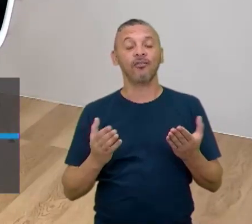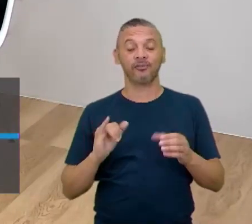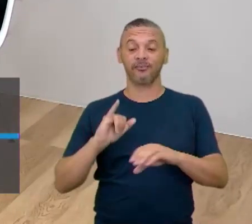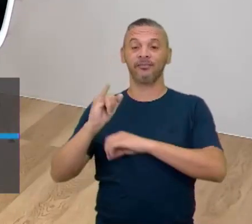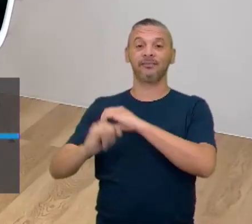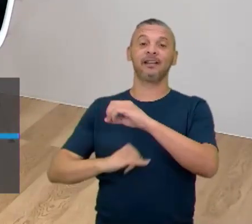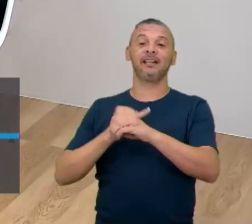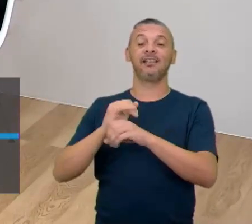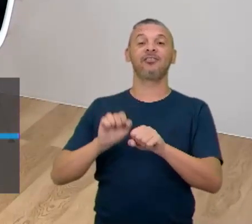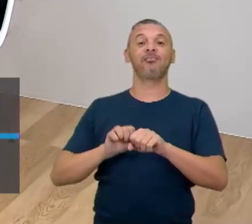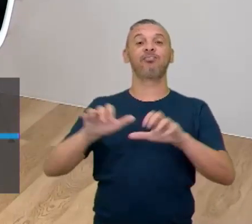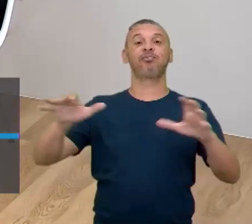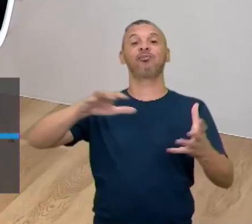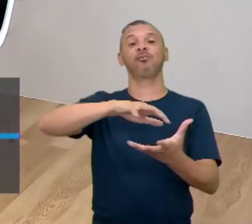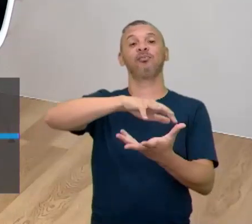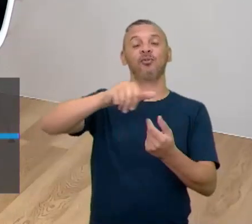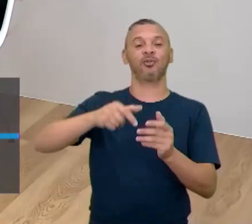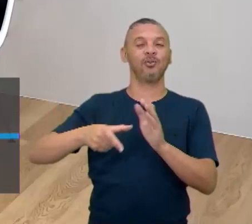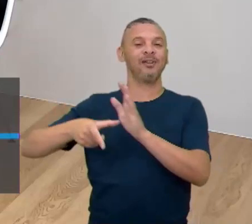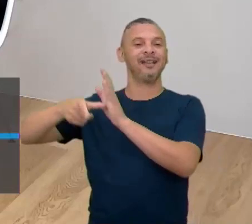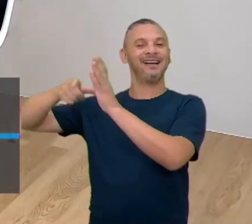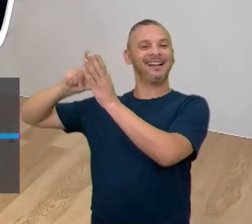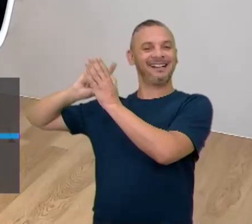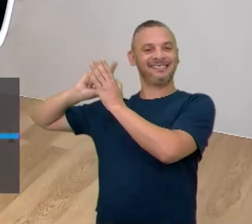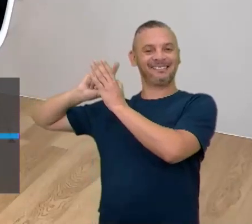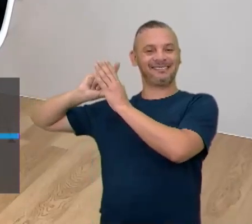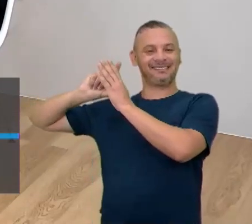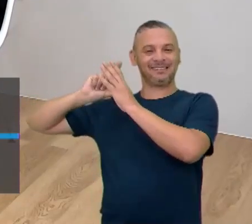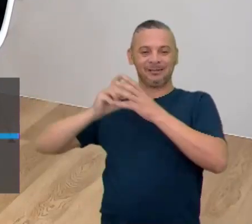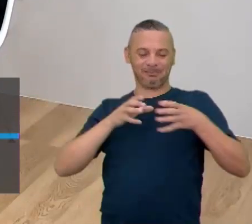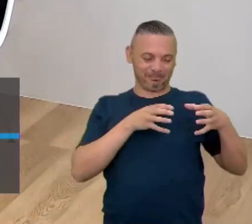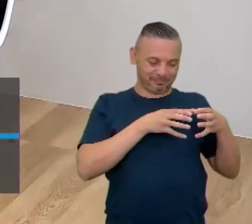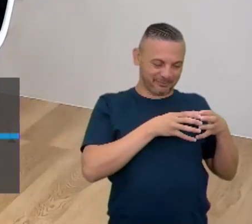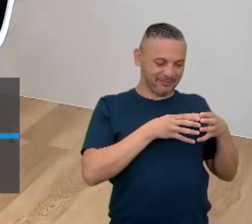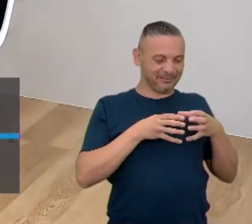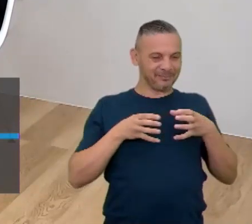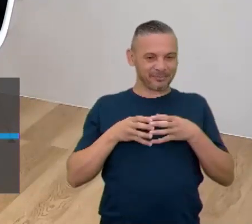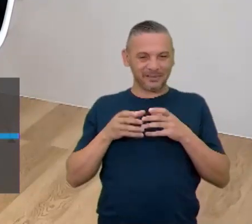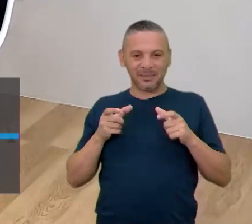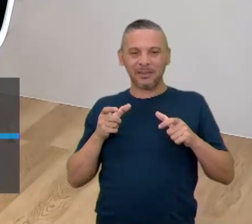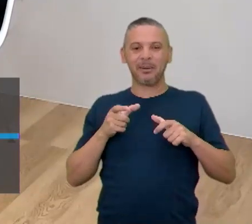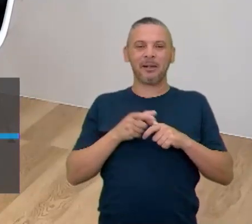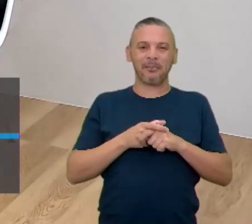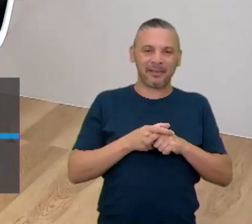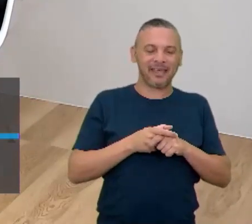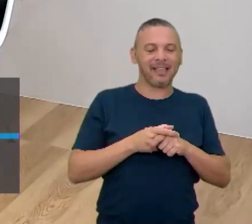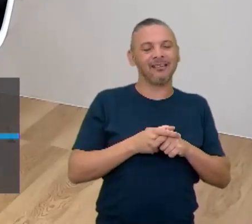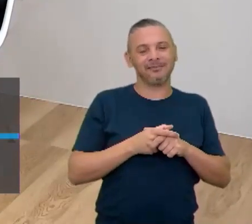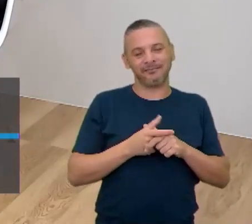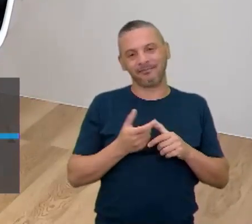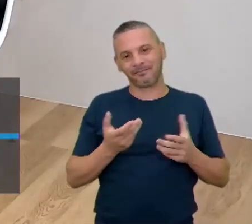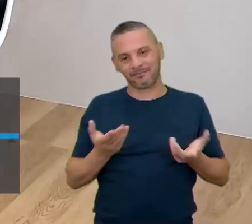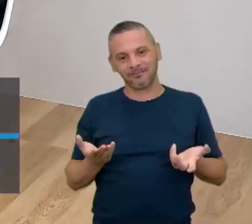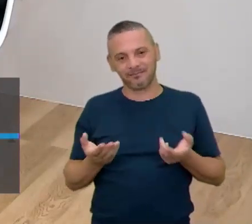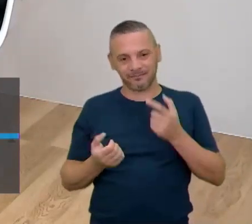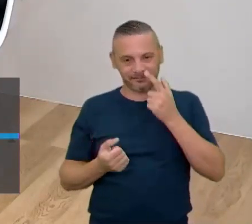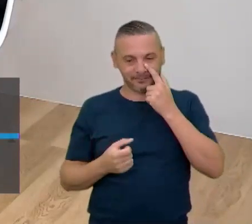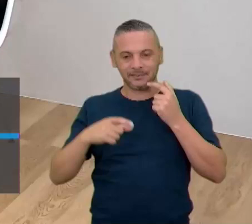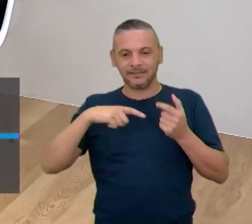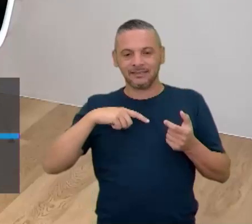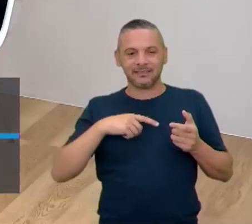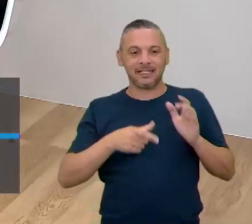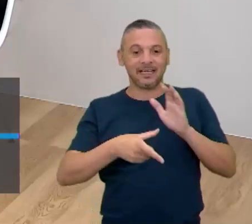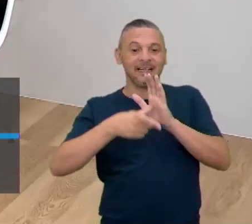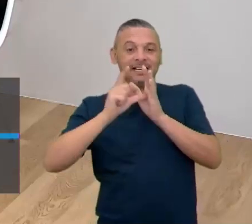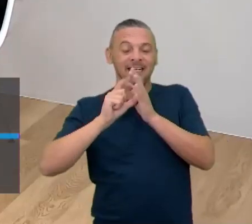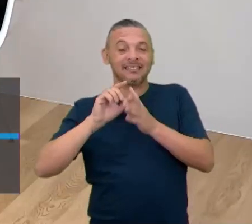bairrinho. Sabe naqueles Exato, bailinhos é verdade. do bairrinho? Sim. Você não passou por essa época, né? Era uma o famoso